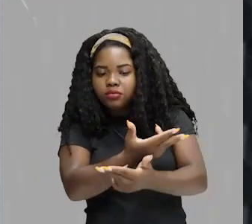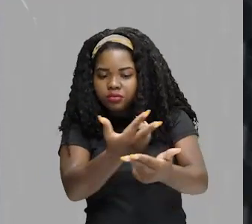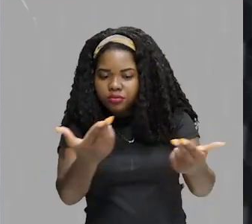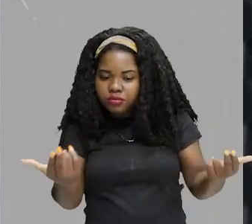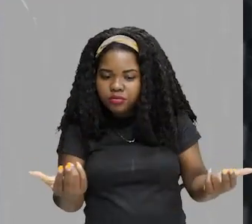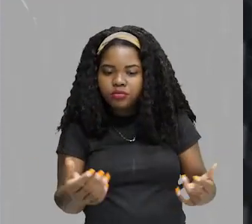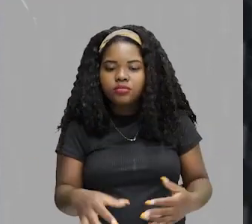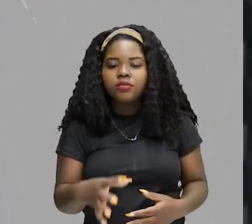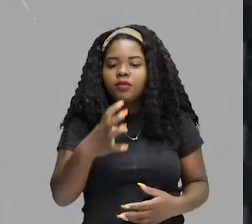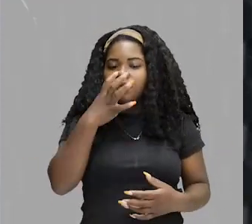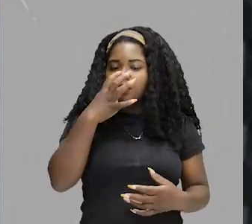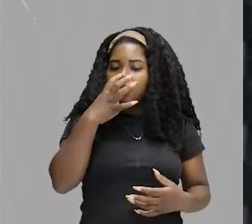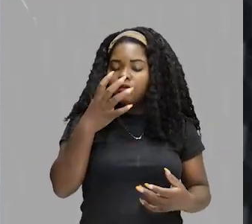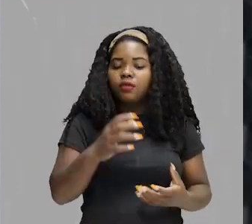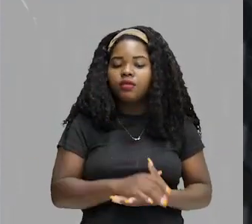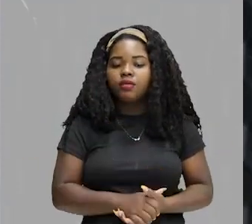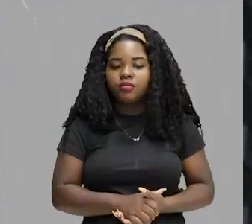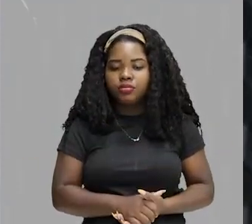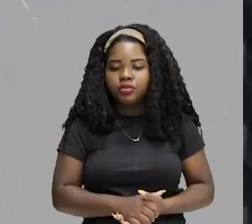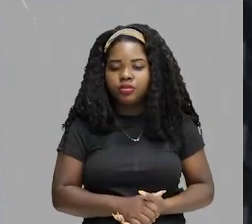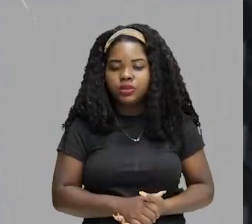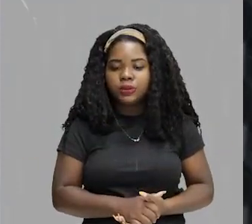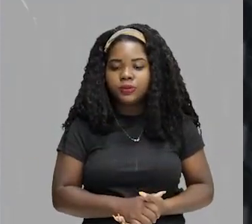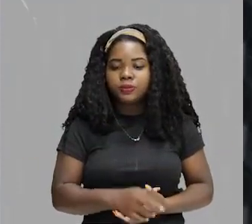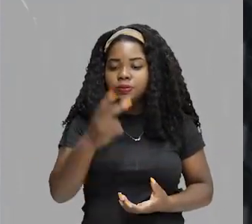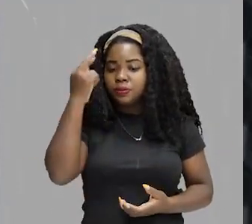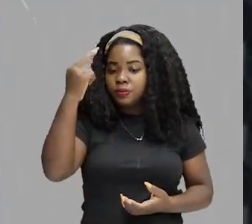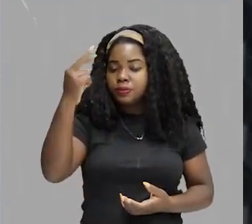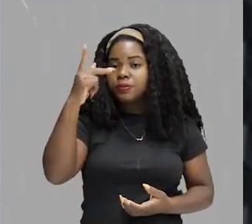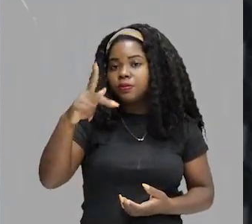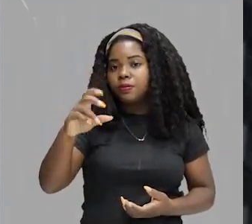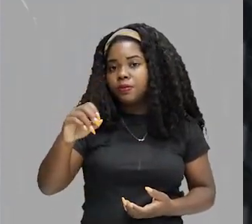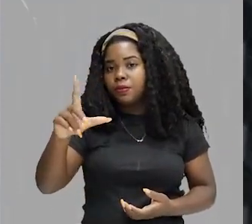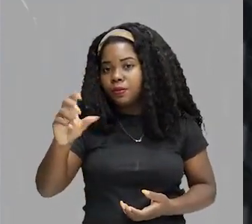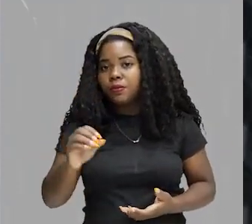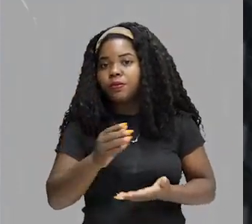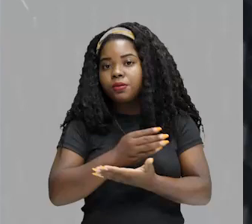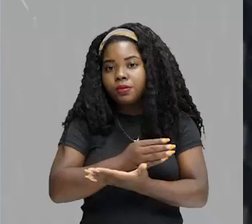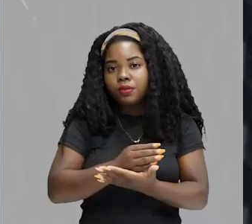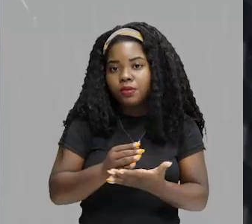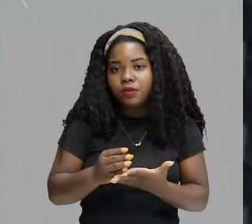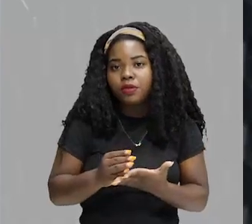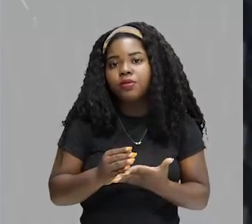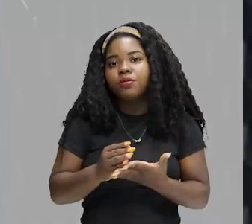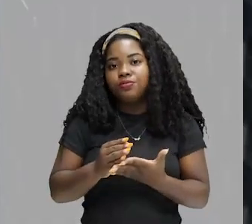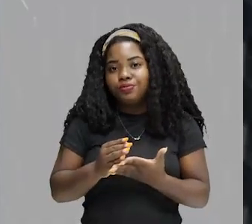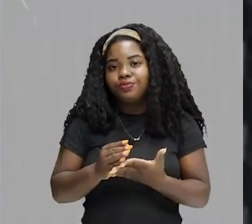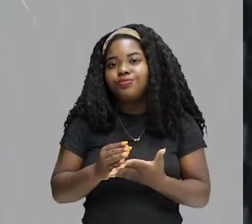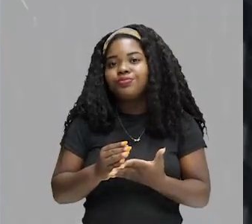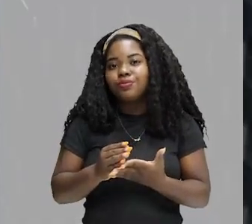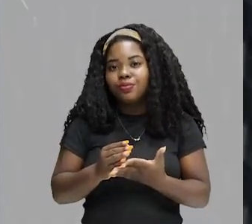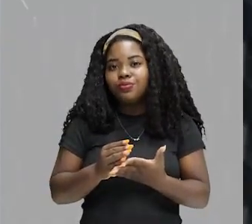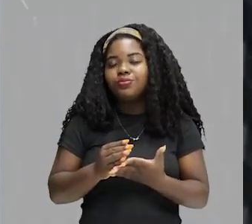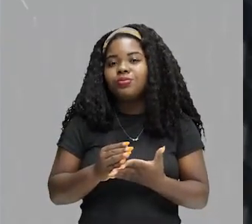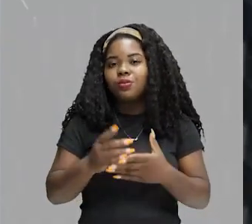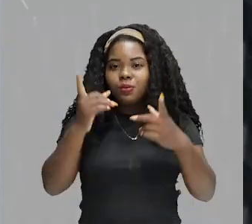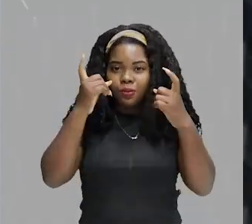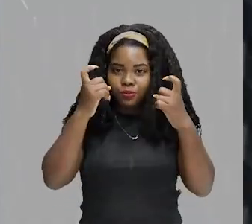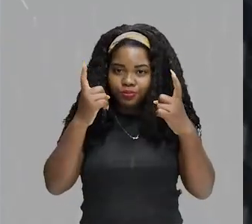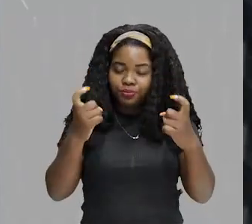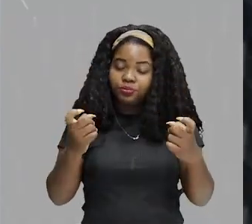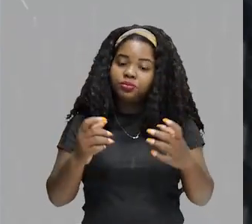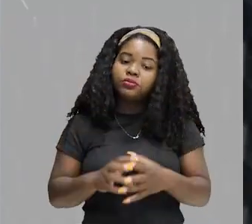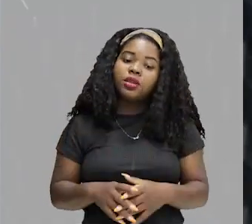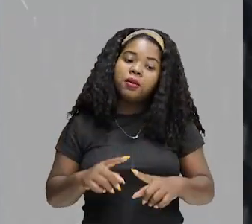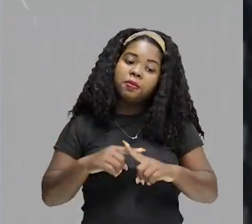ali assistindo, era o que? Resgatou a história do polo aquático que iniciou como uma modalidade esportiva violenta.